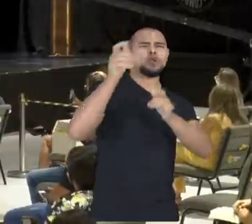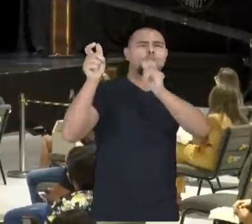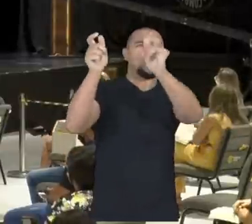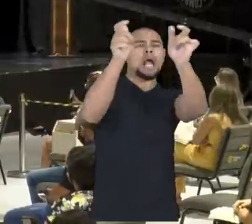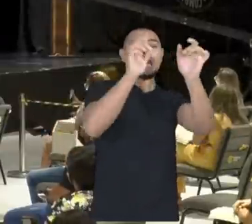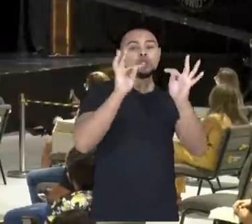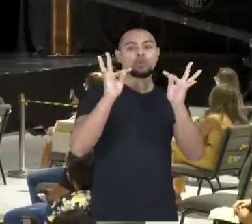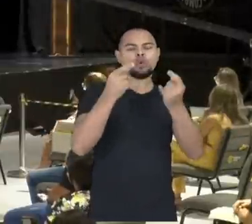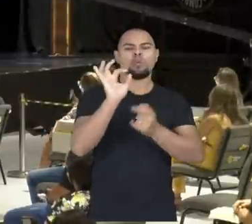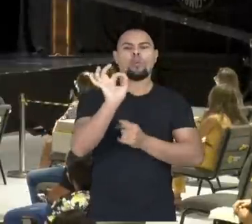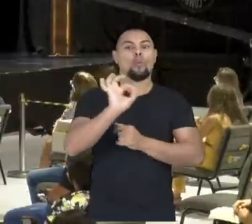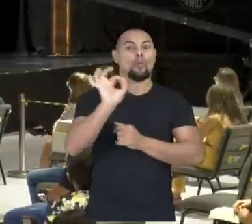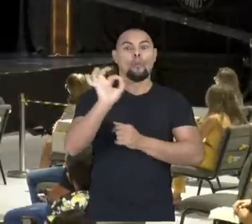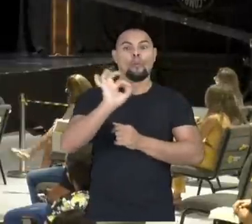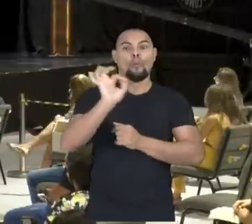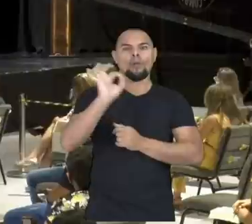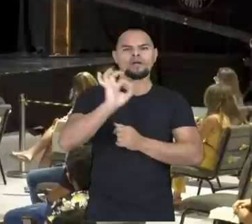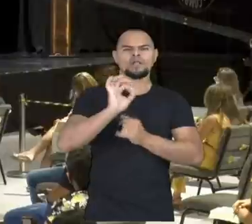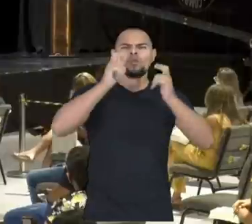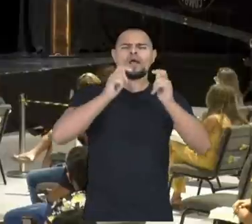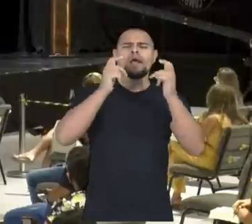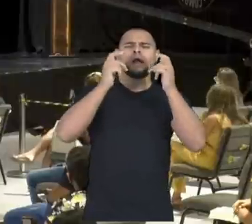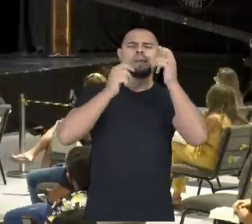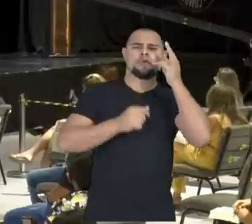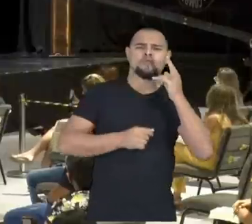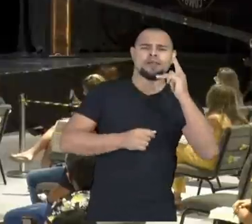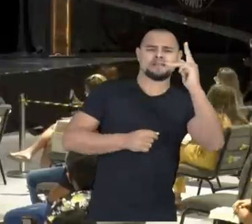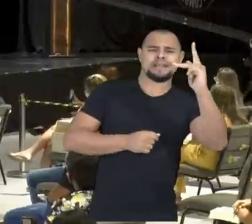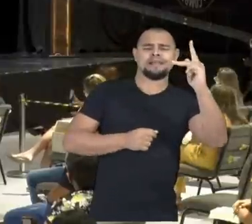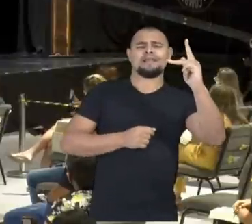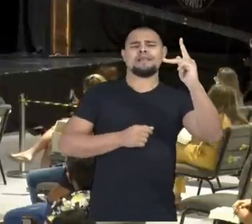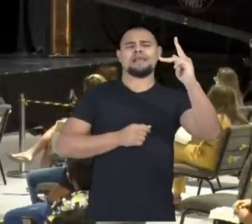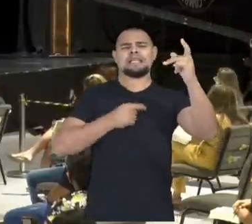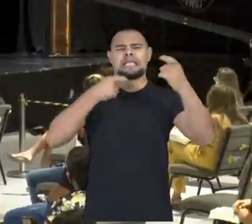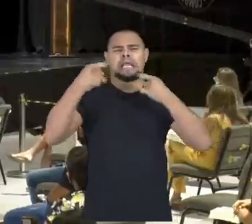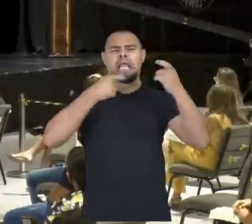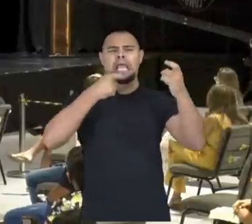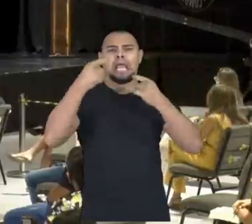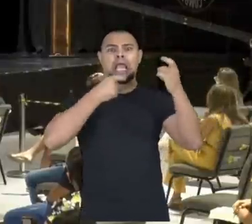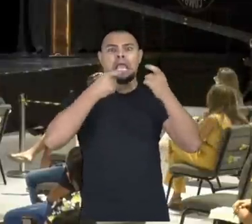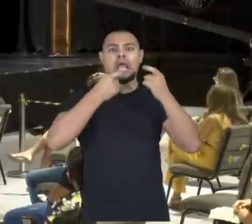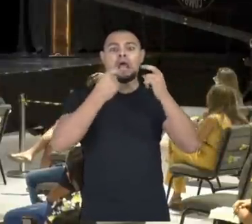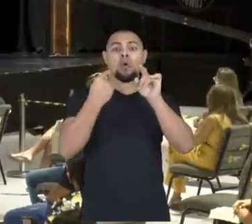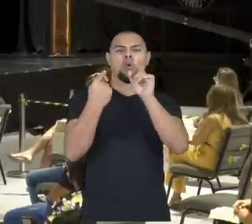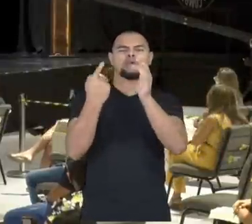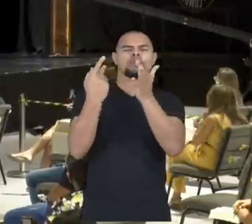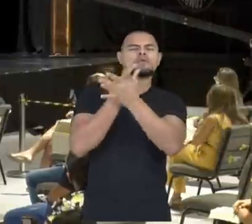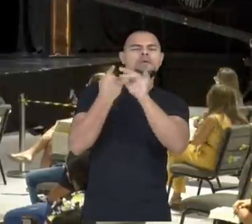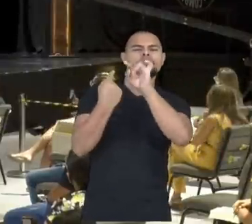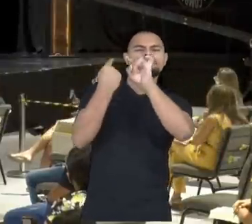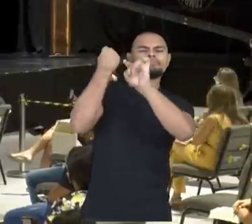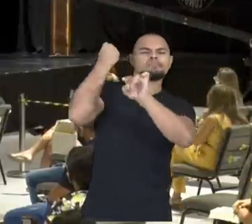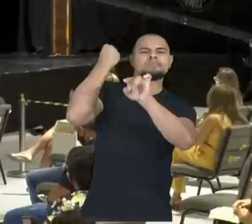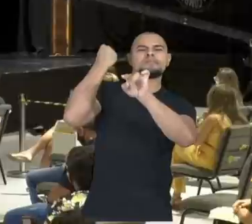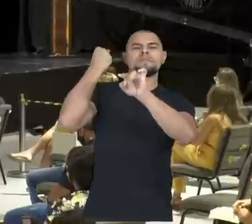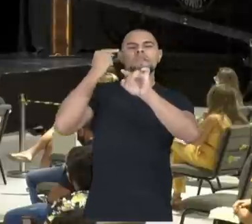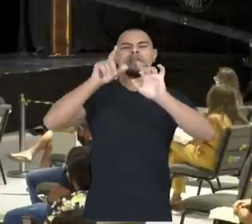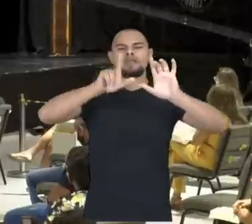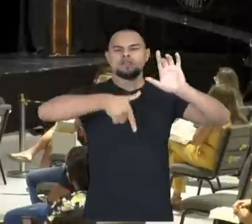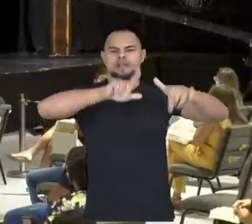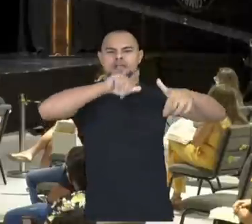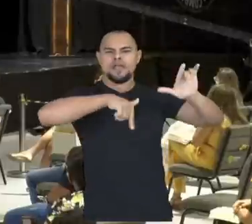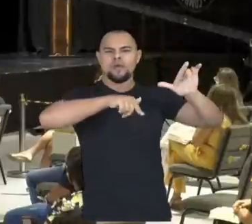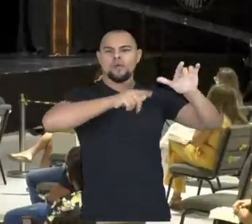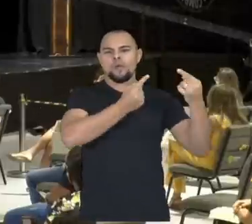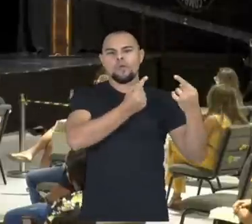lugares de profecias que foram dadas, de guerras épicas que aconteceram entre Israel e os filisteus, onde,